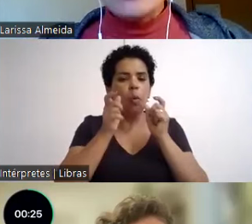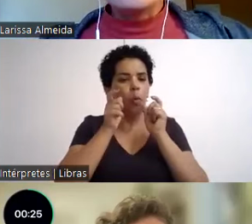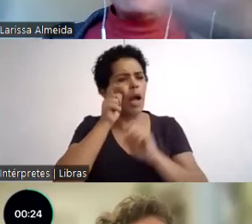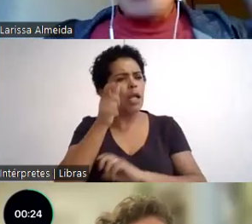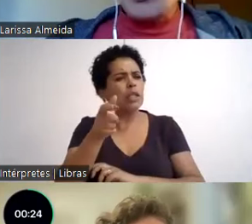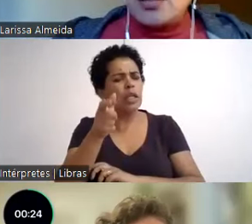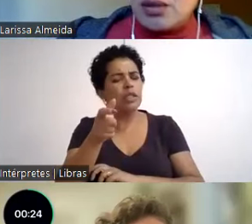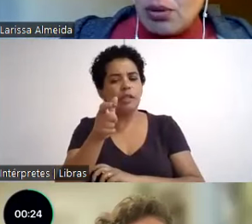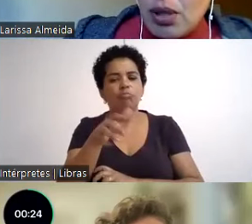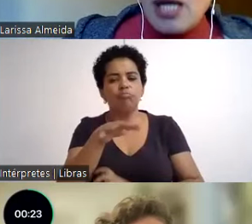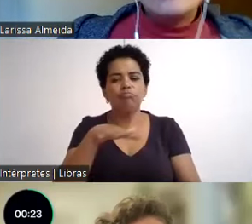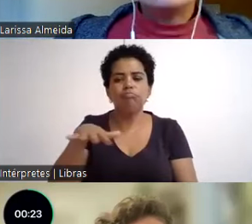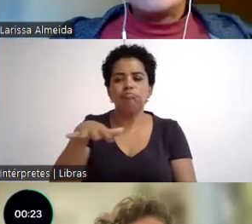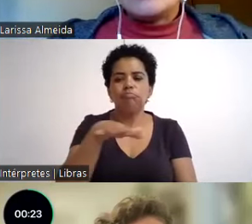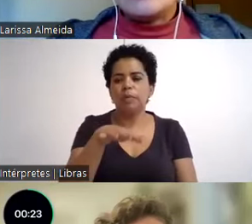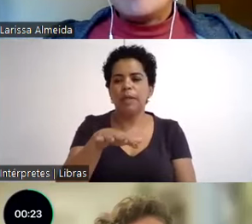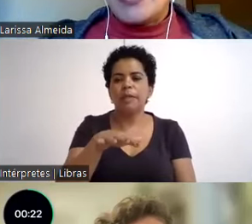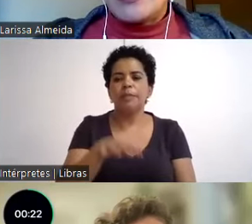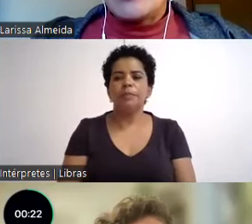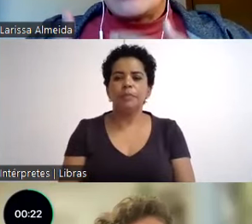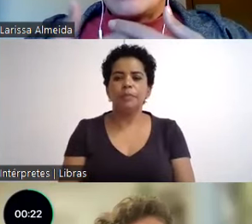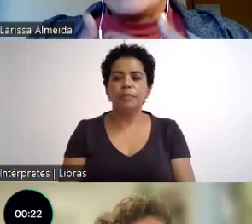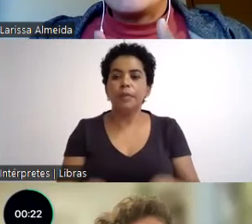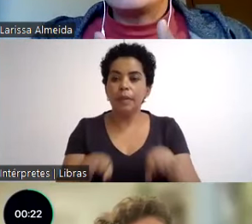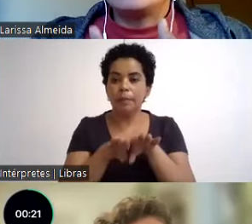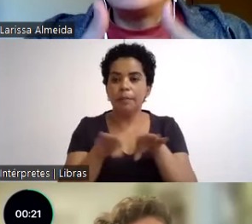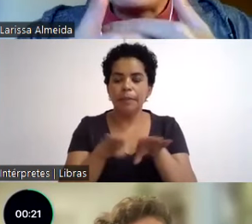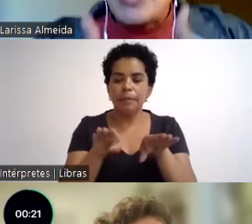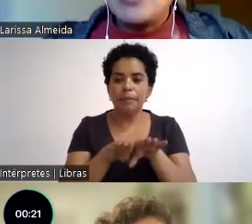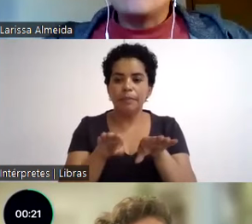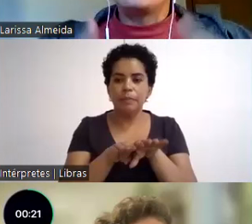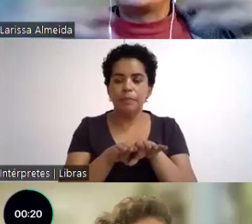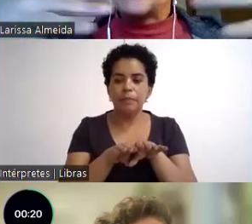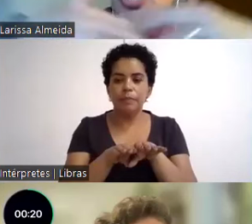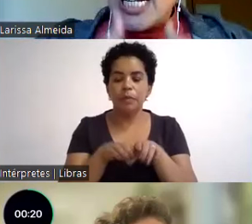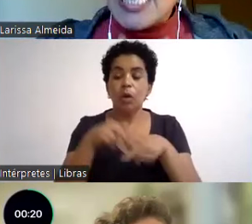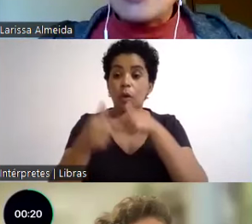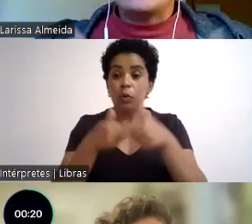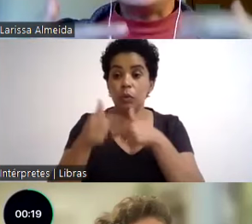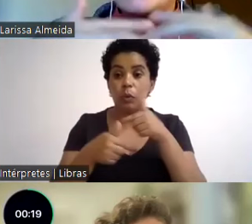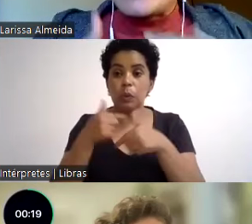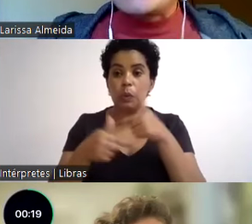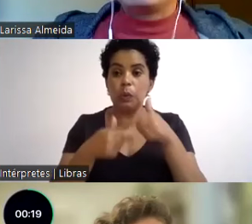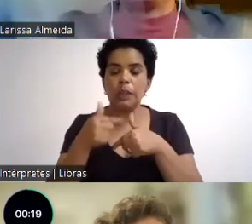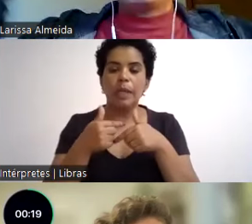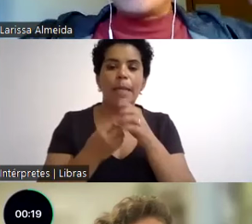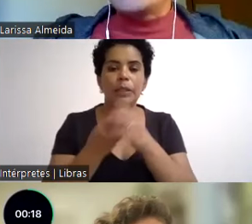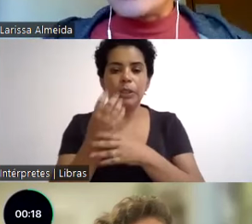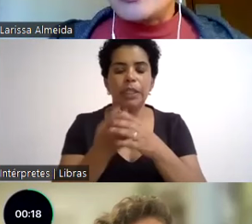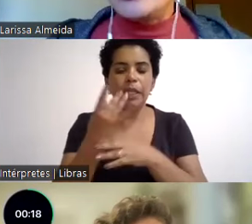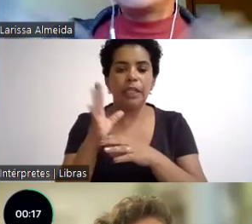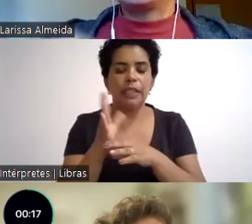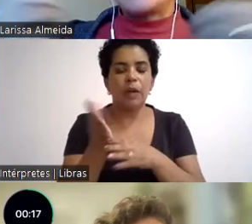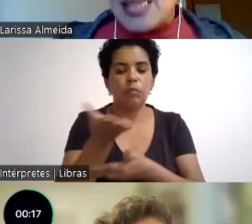temática, quanto tem também o trabalho de cocriação, de integração